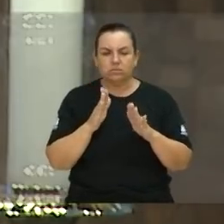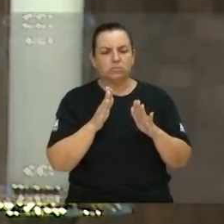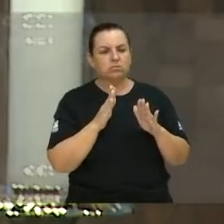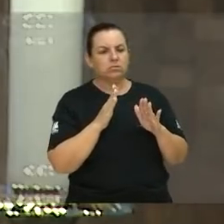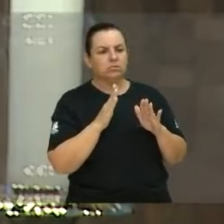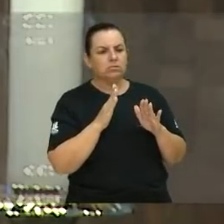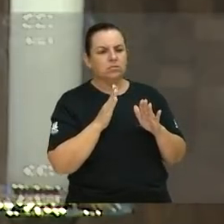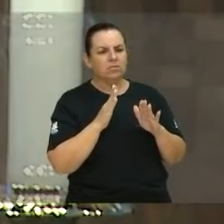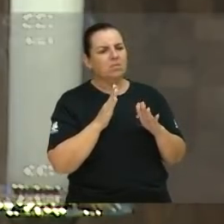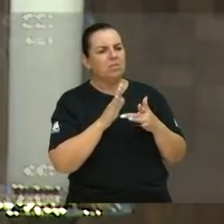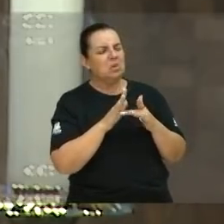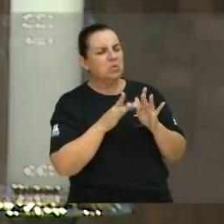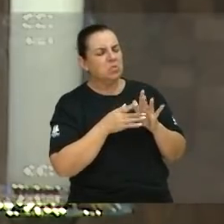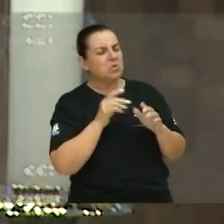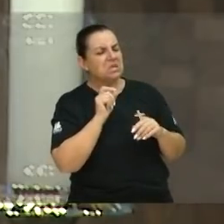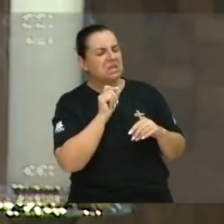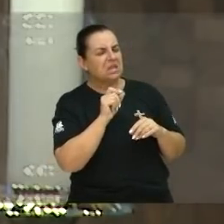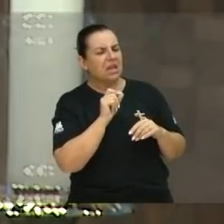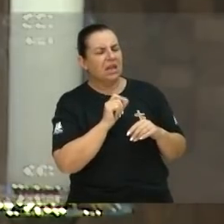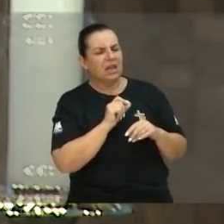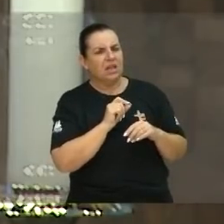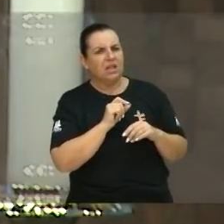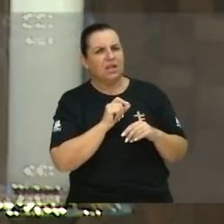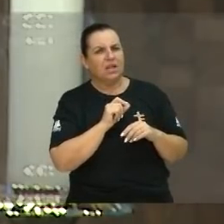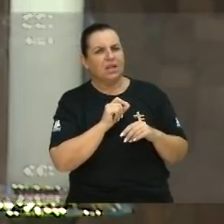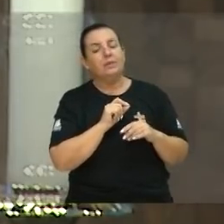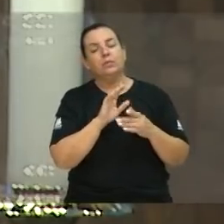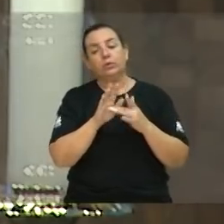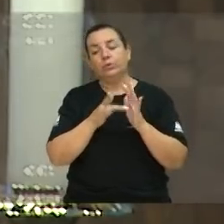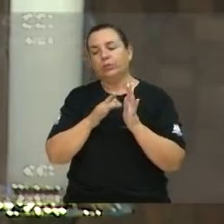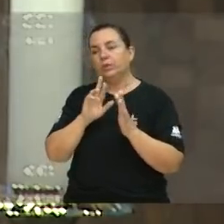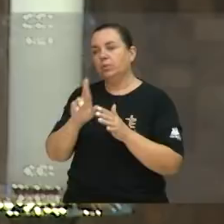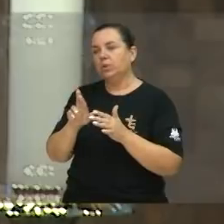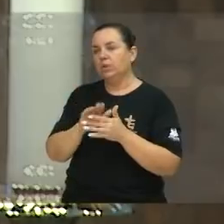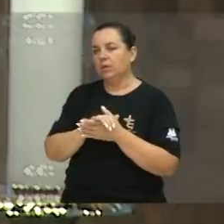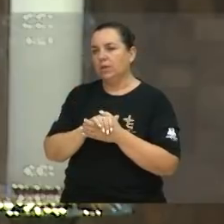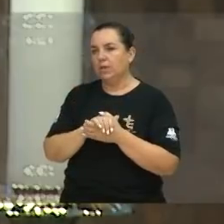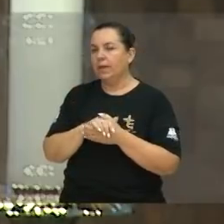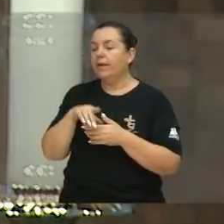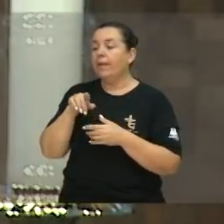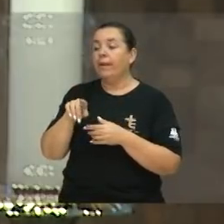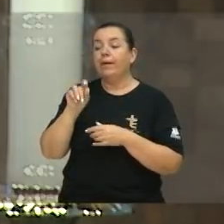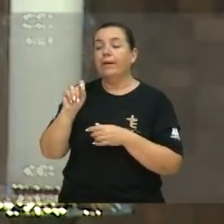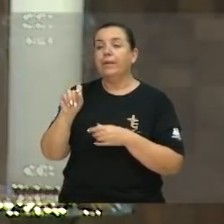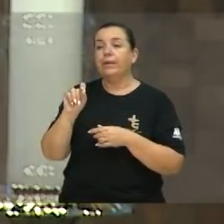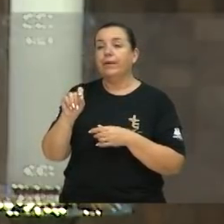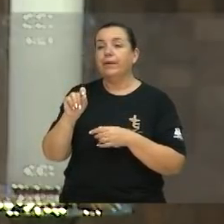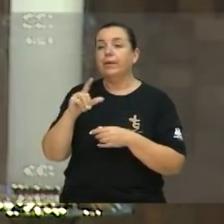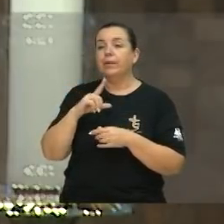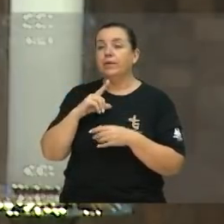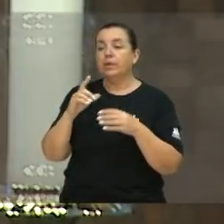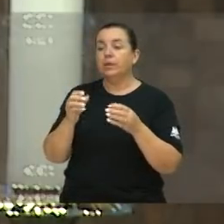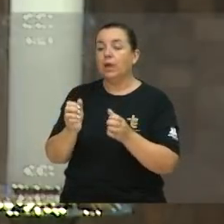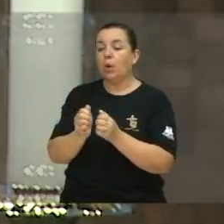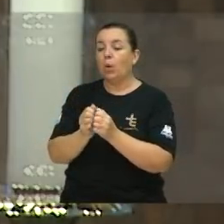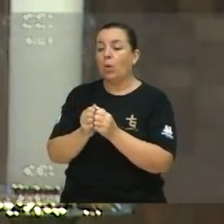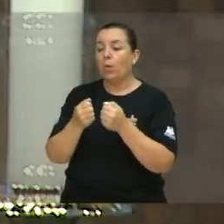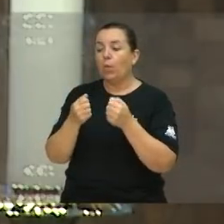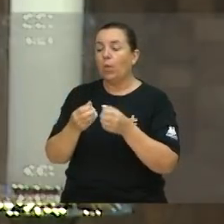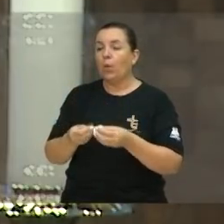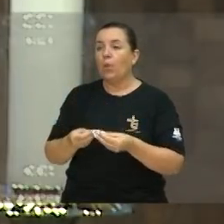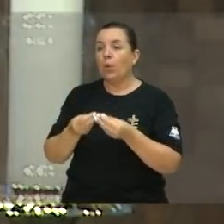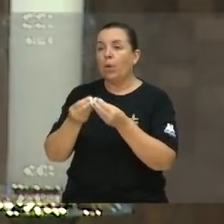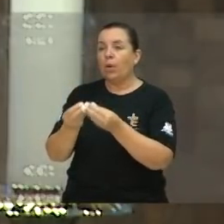de jesus disse-lhe quem é senhor respondeu jesus é aquele a quem eu der o pão que